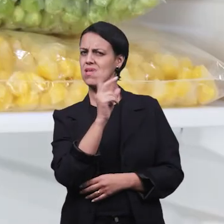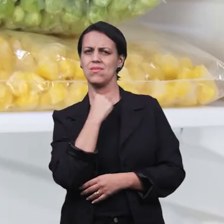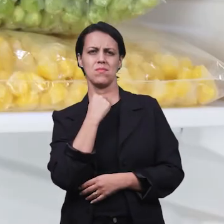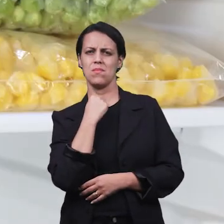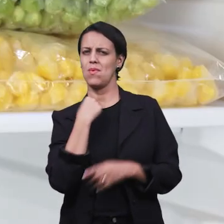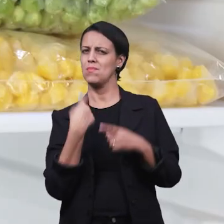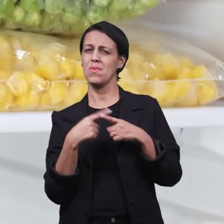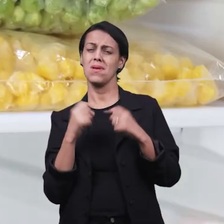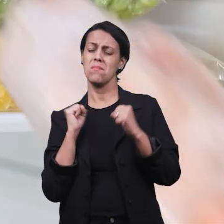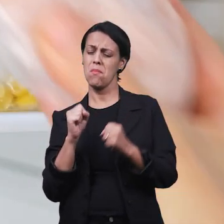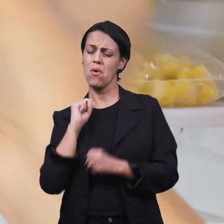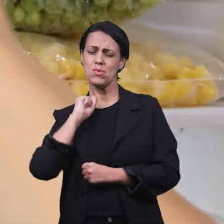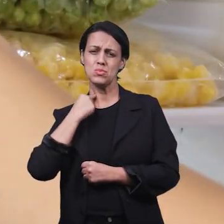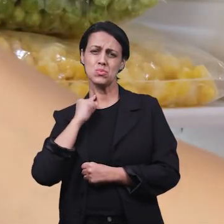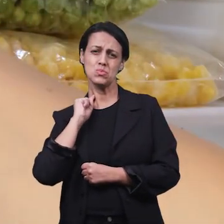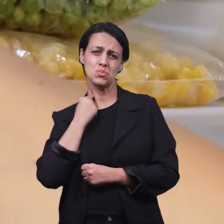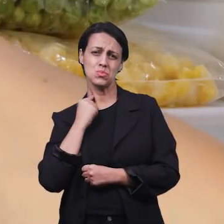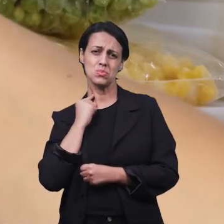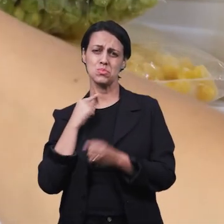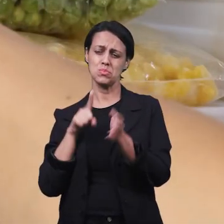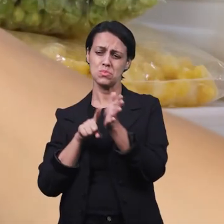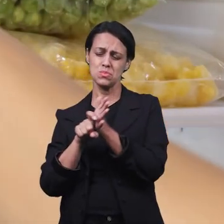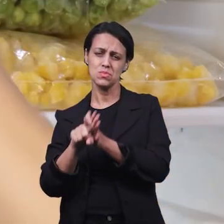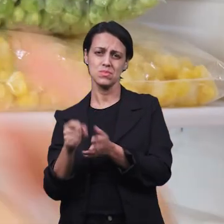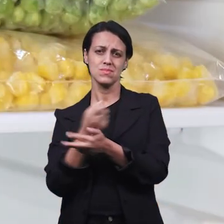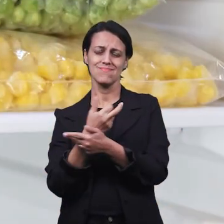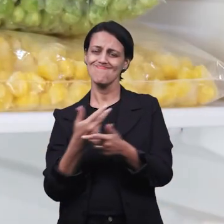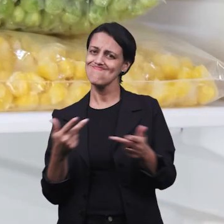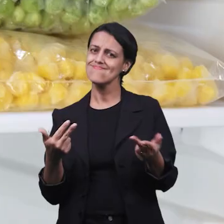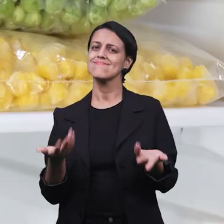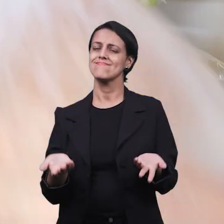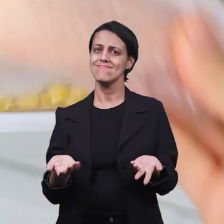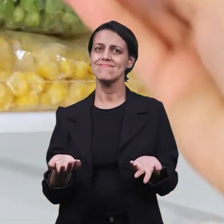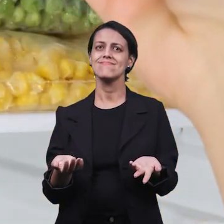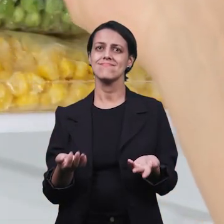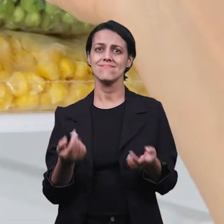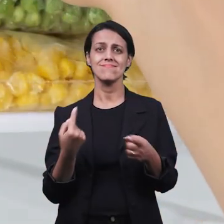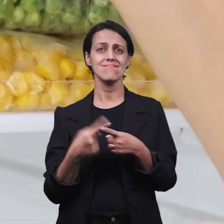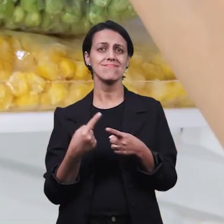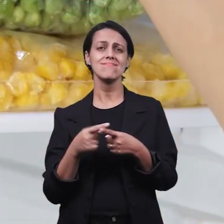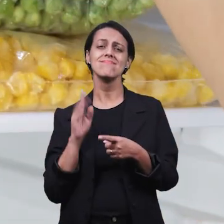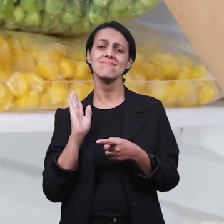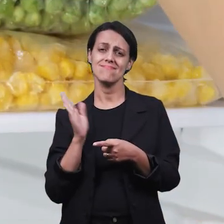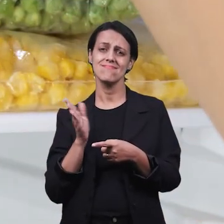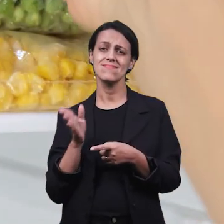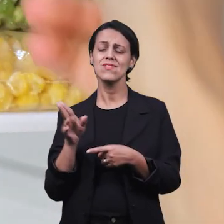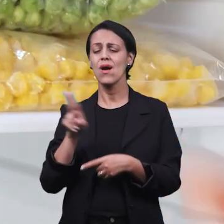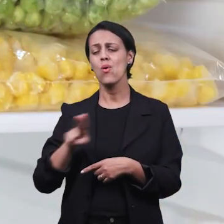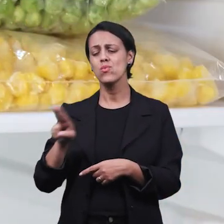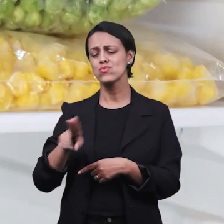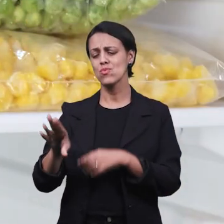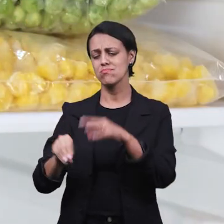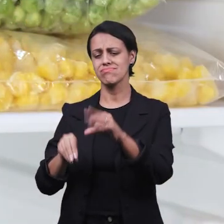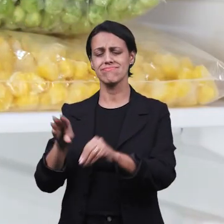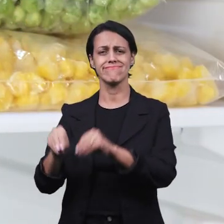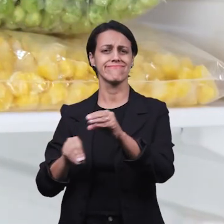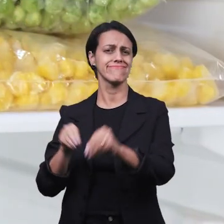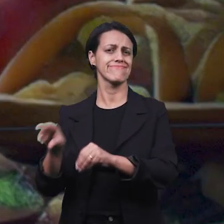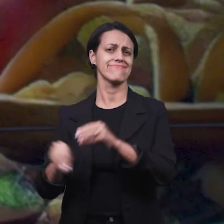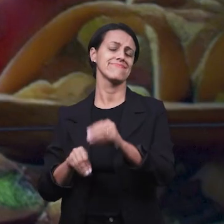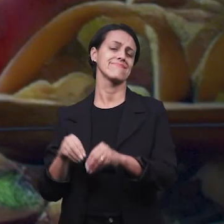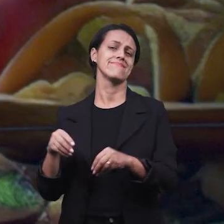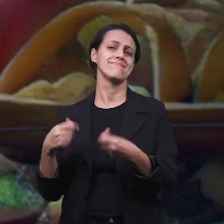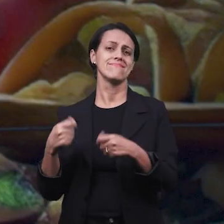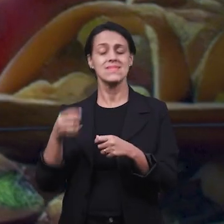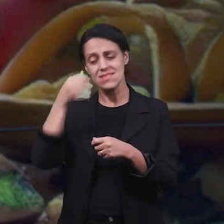ter bactérias ou micro-organismos vindos do manuseio que sofreram por parte dos vendedores, das feiras ou caixas mesmo